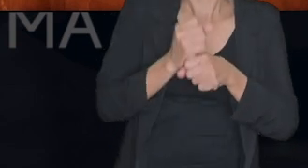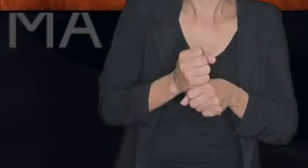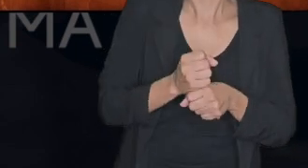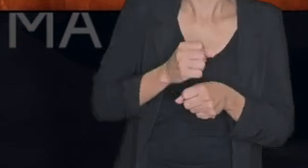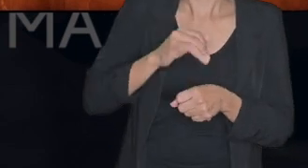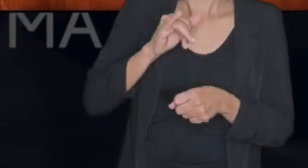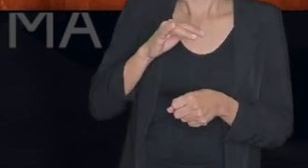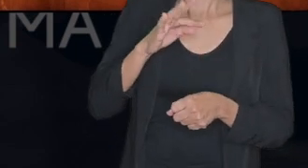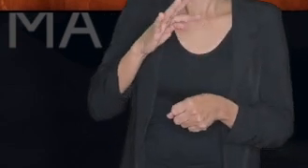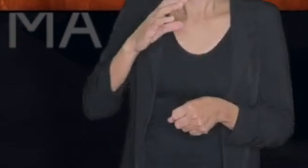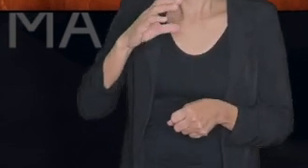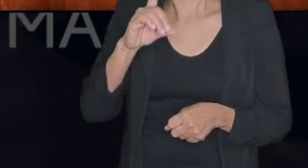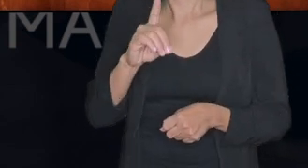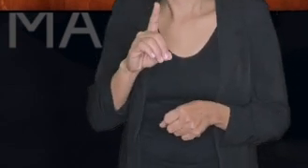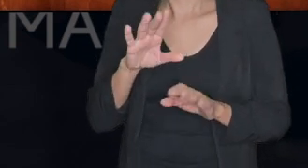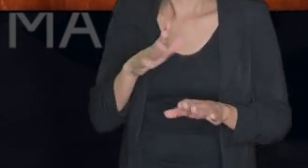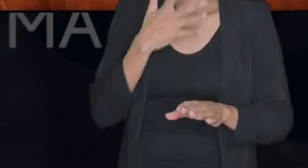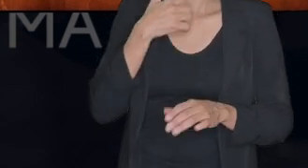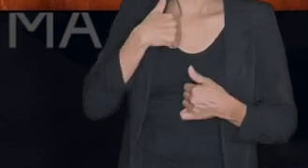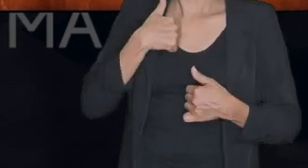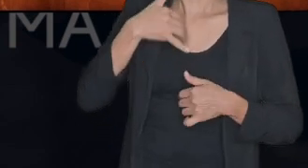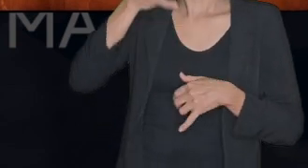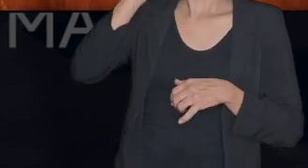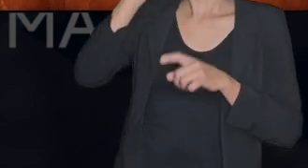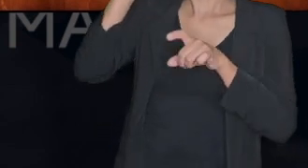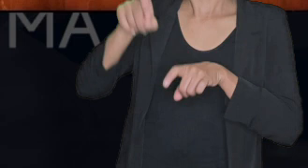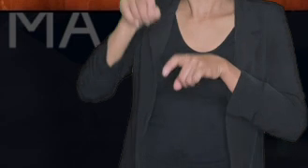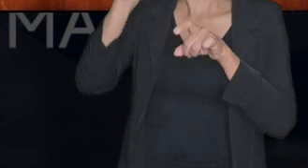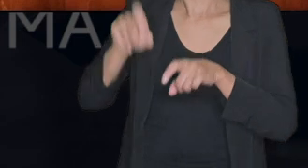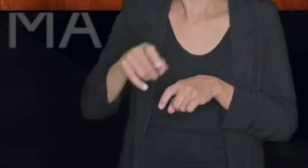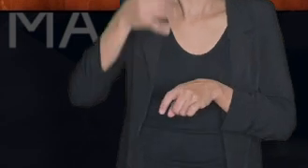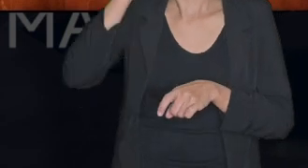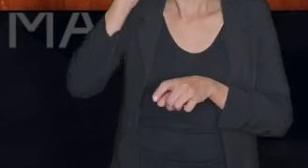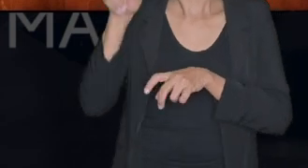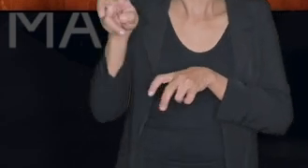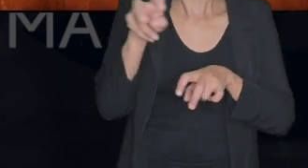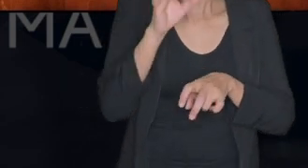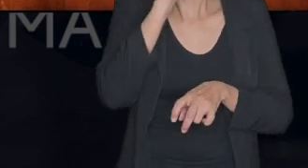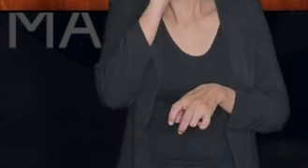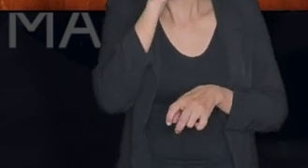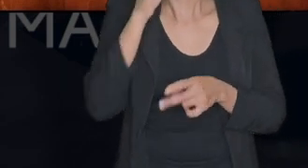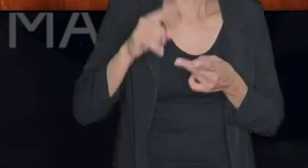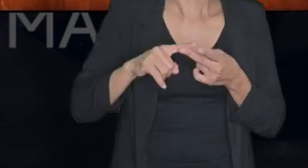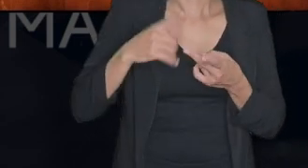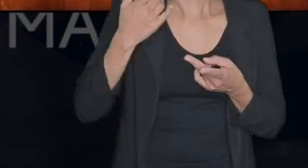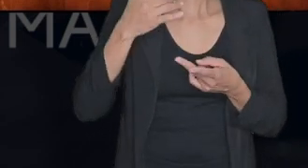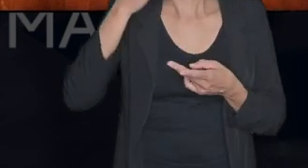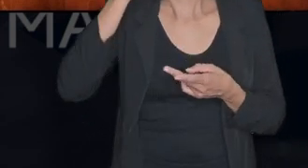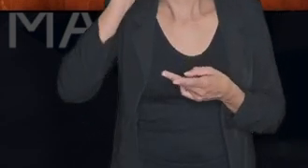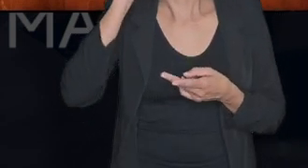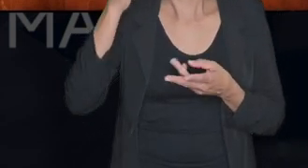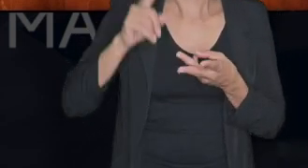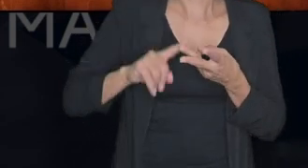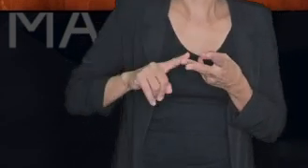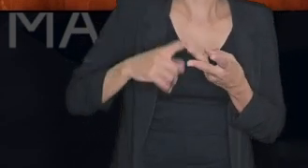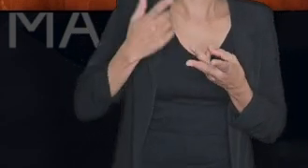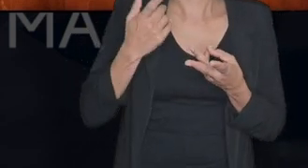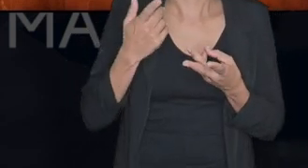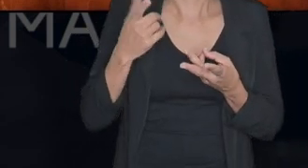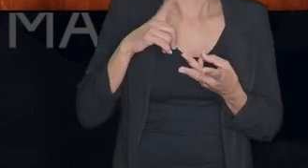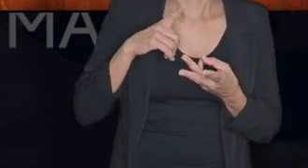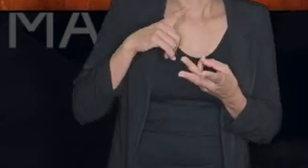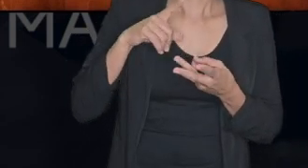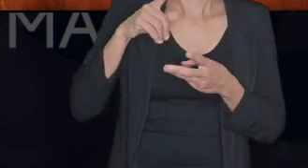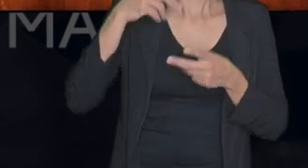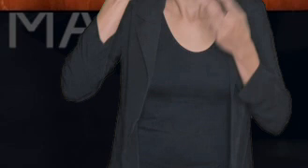uma fazenda e tem rebanho de suínos, bovinos, equinos, no estilo professor Daniel Carnacchione,